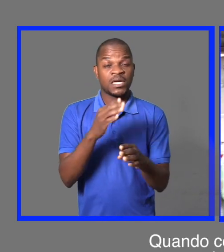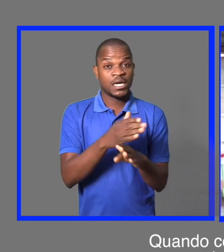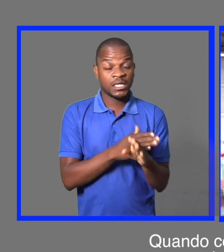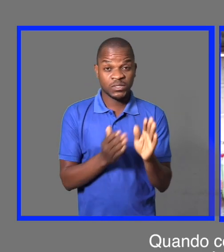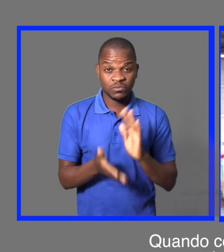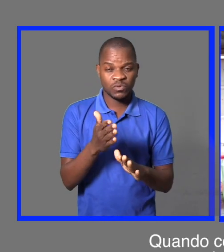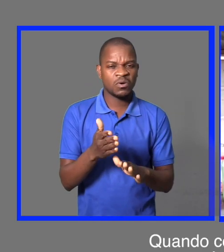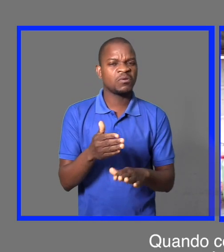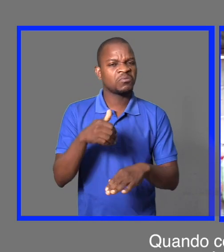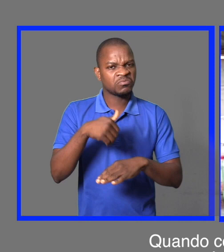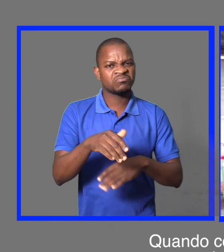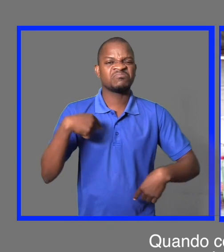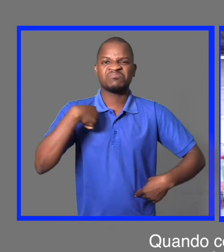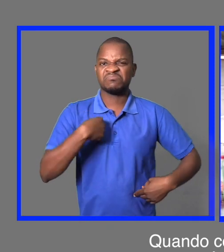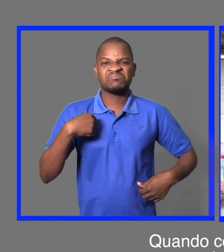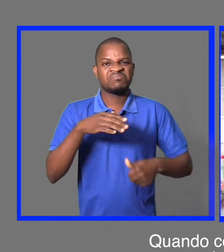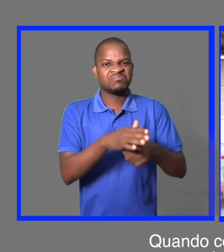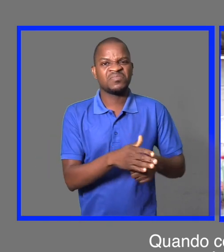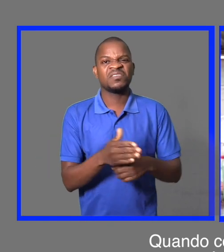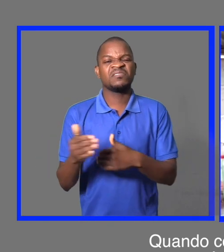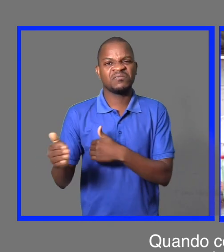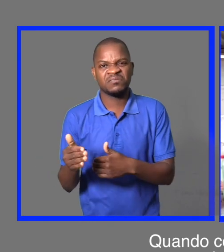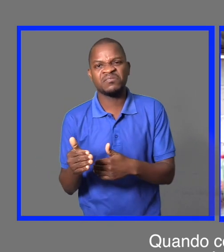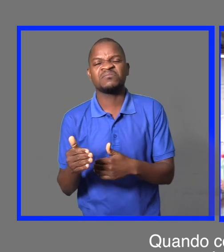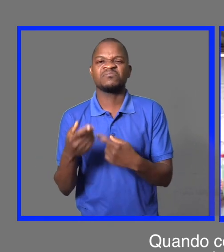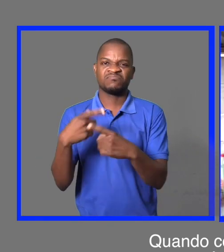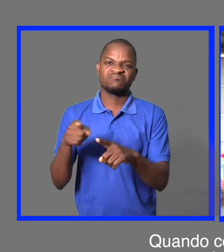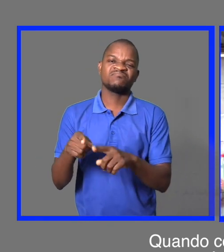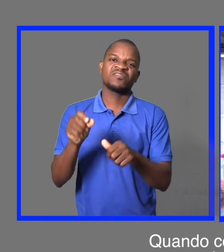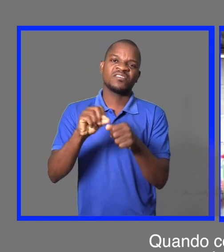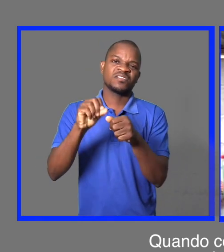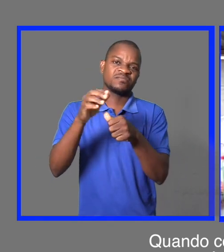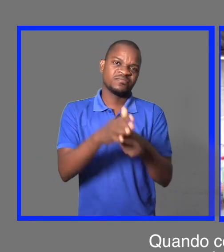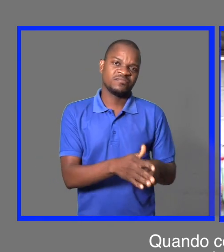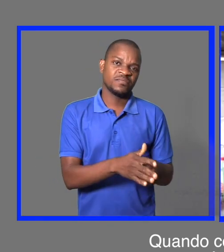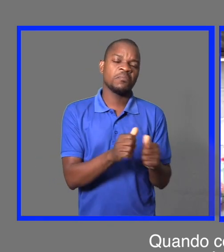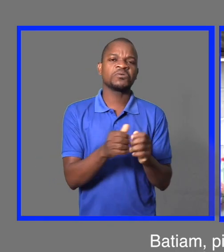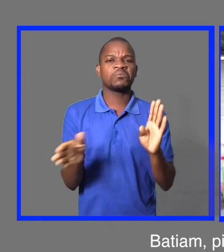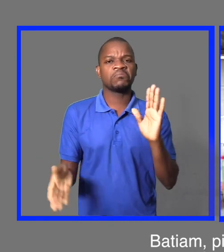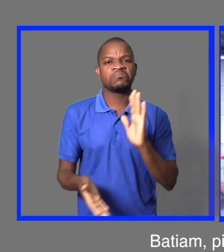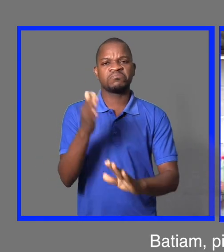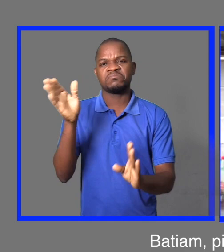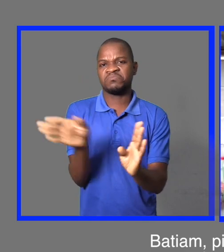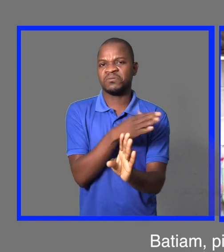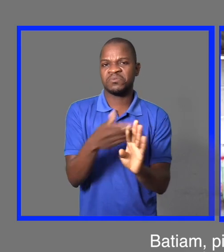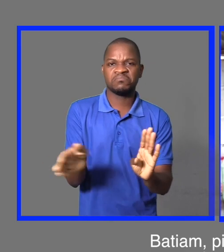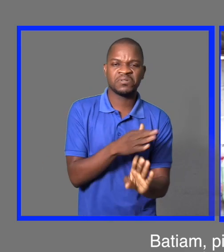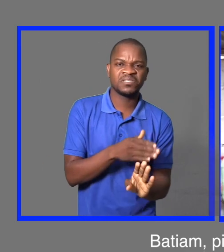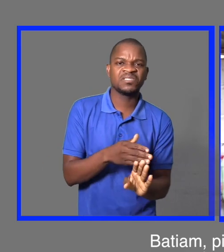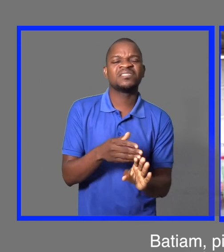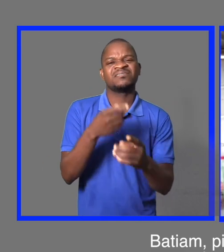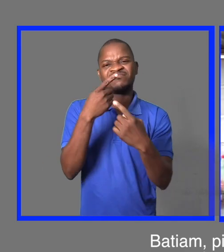Então, quando começou, eu tinha ainda preconceito com os próprios alunos, colegas dela, da turma. Que sentavam com ela, às vezes